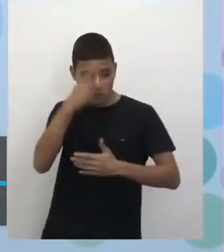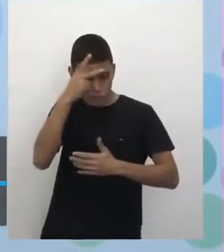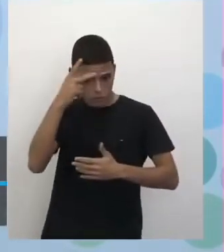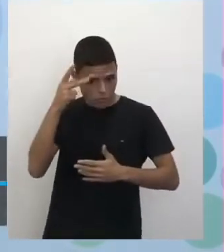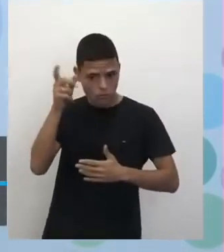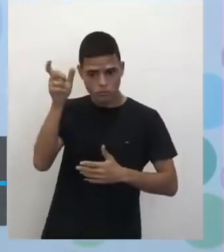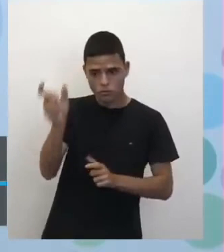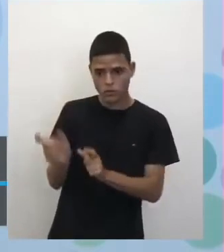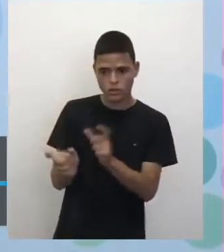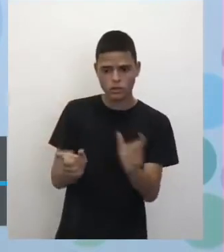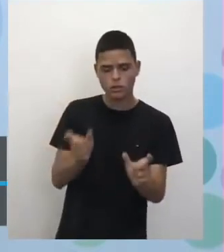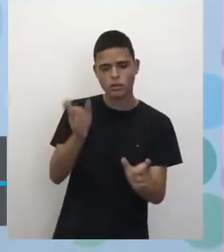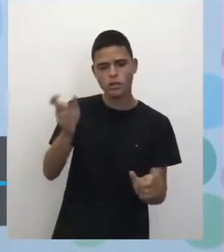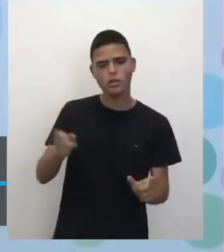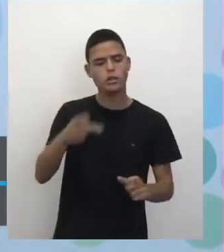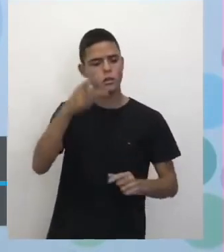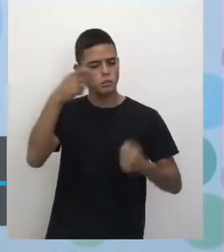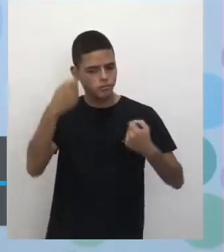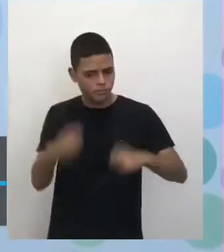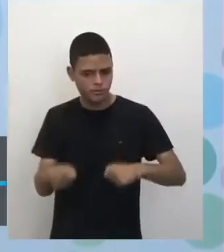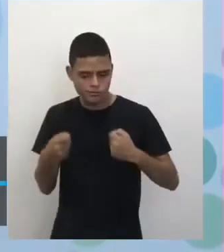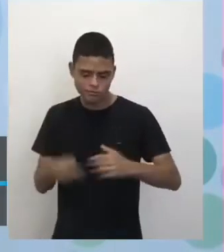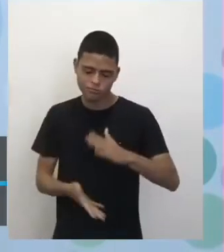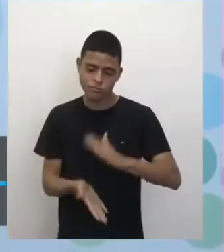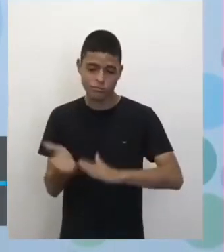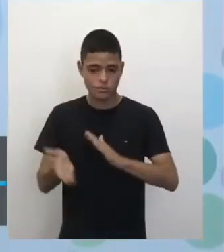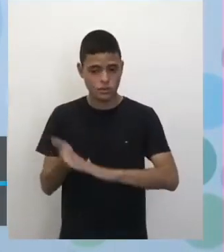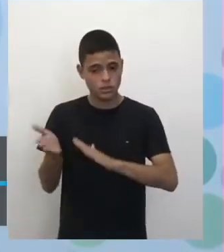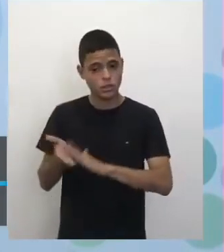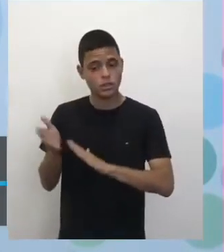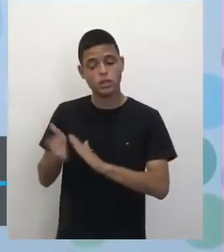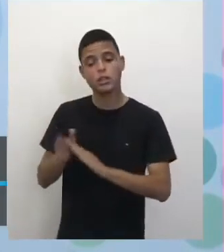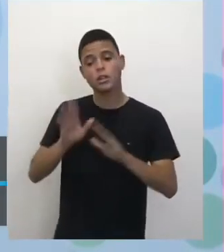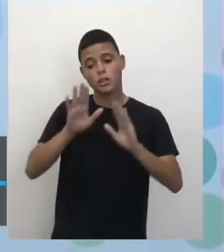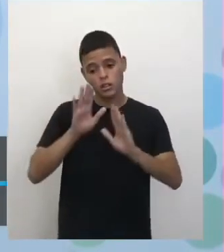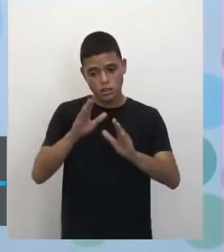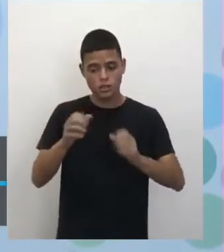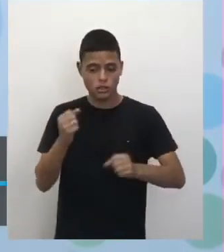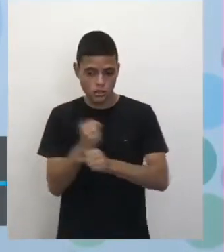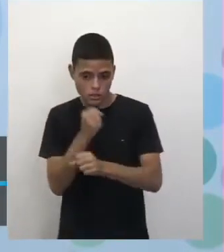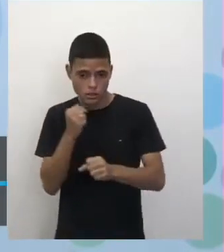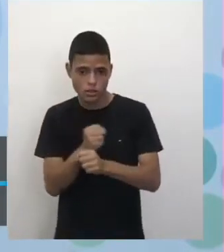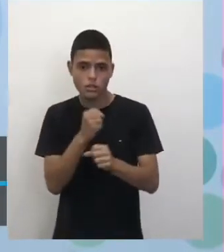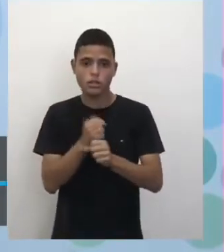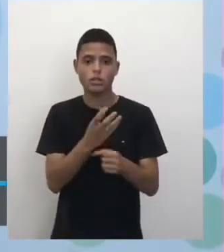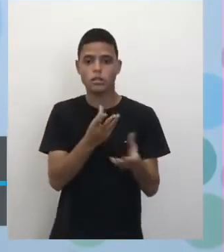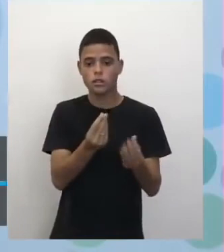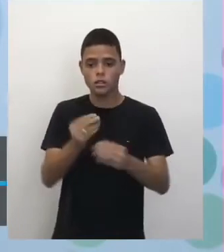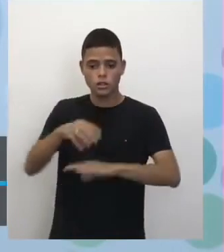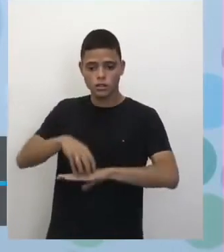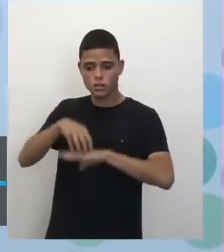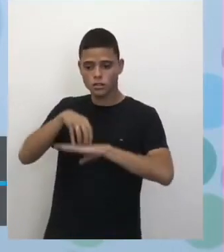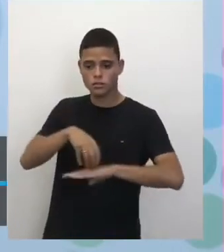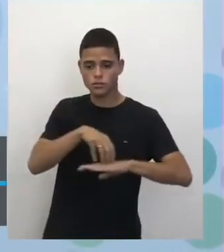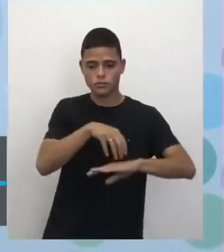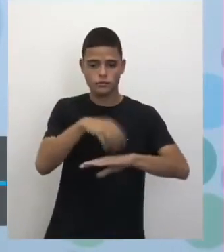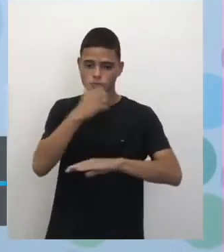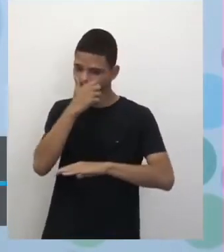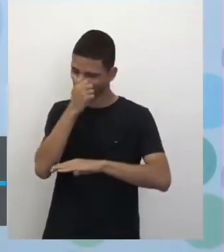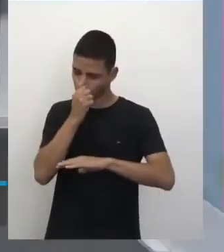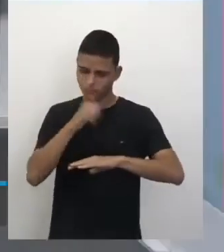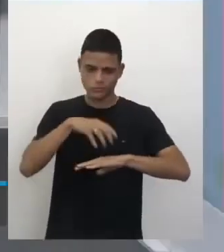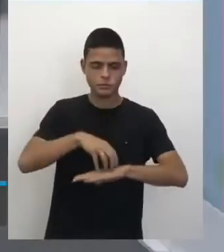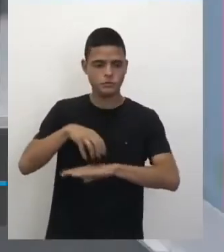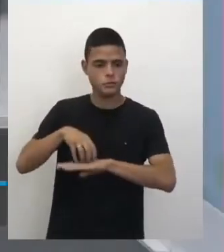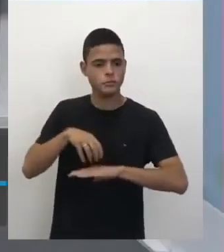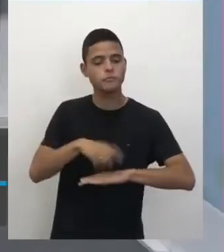ser retiradas, os moradores de vários municípios, mas construíram vilas que até hoje elas existem lá, que servem até como exemplos de